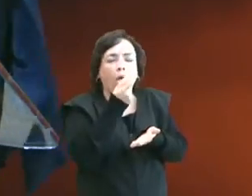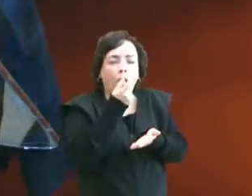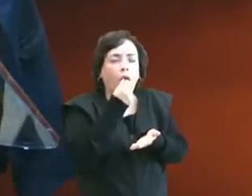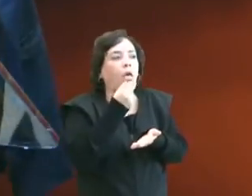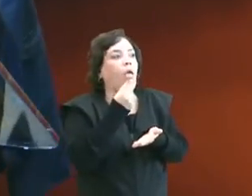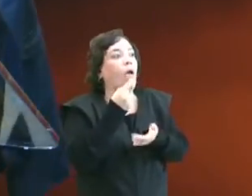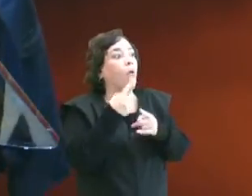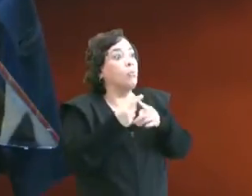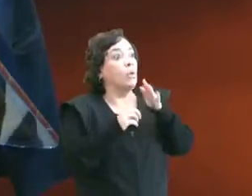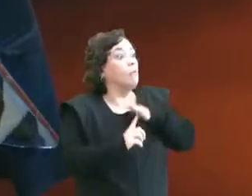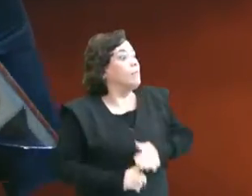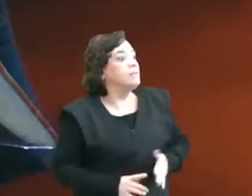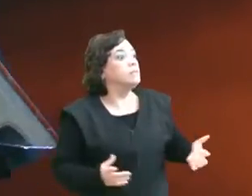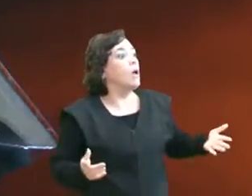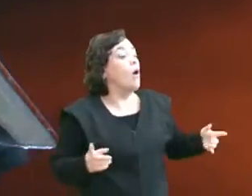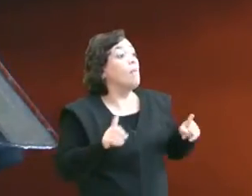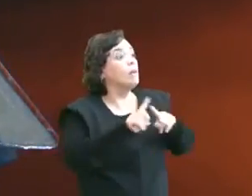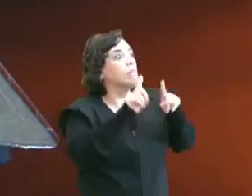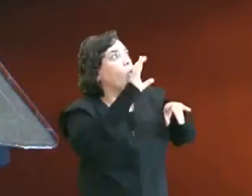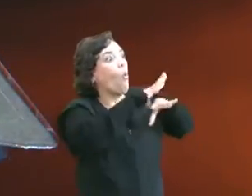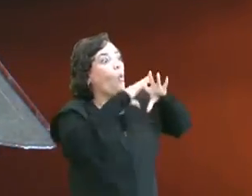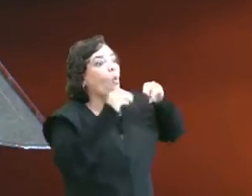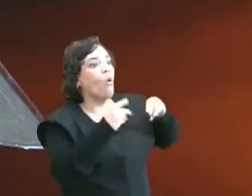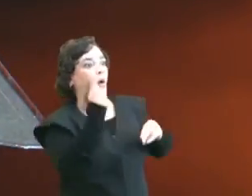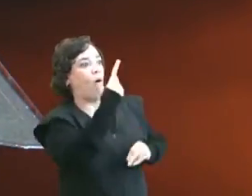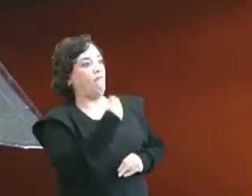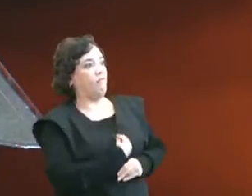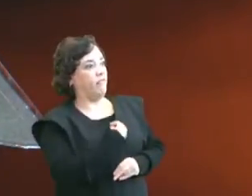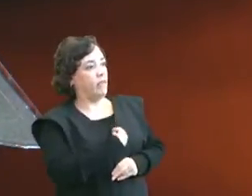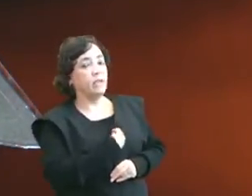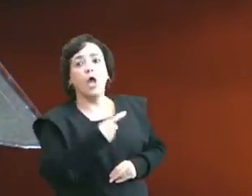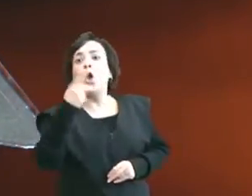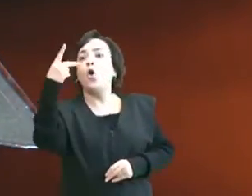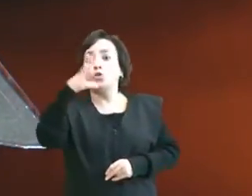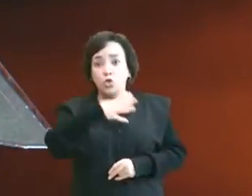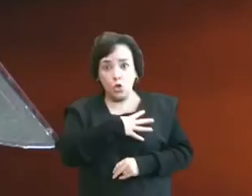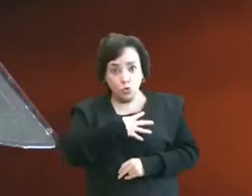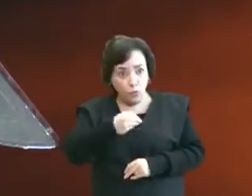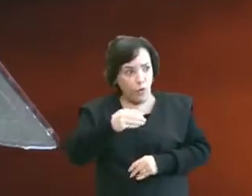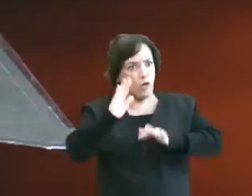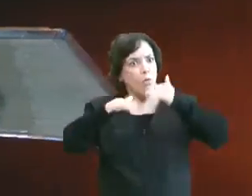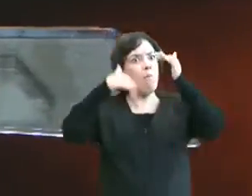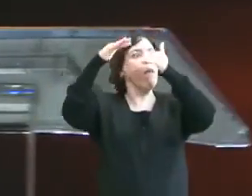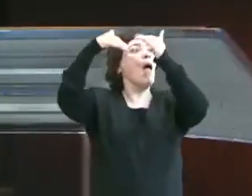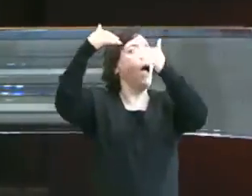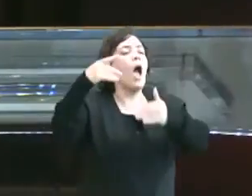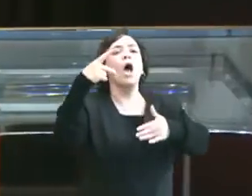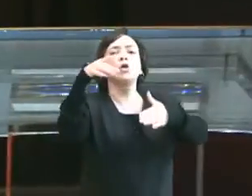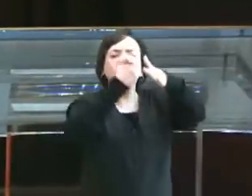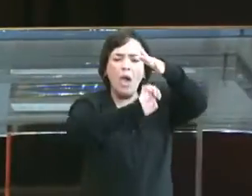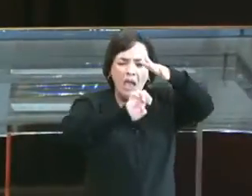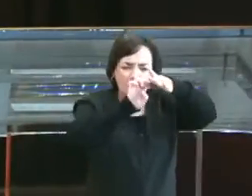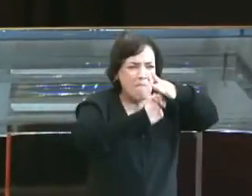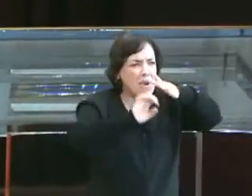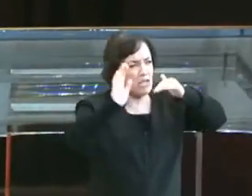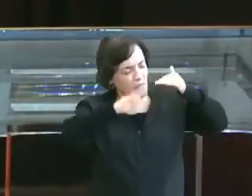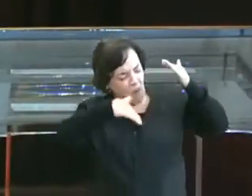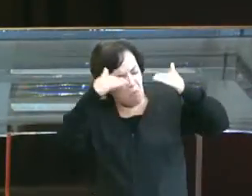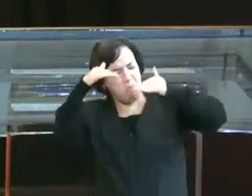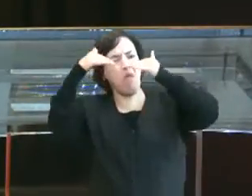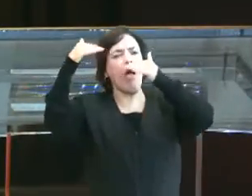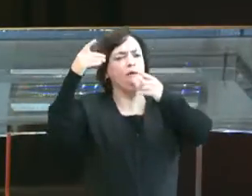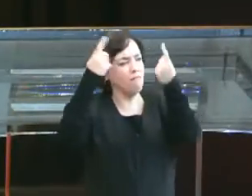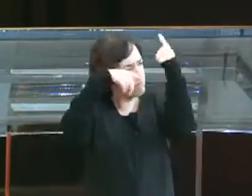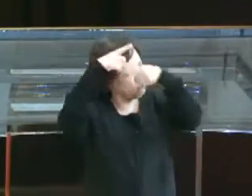provisão vai chegar, teus filhos serão uma bênção, os teus negócios irão para frente. Ele vai pôr a mão